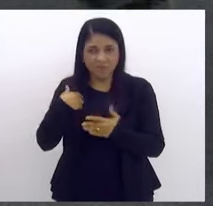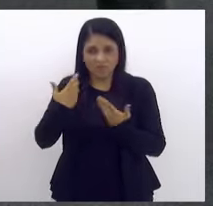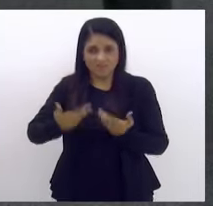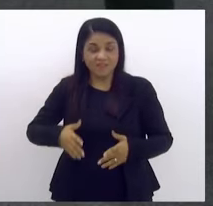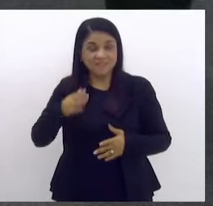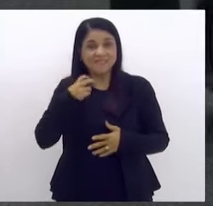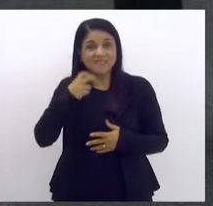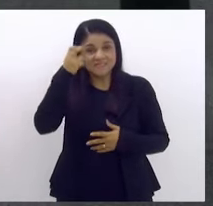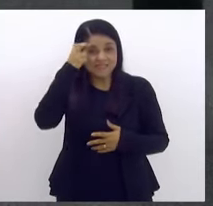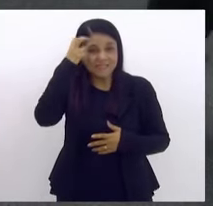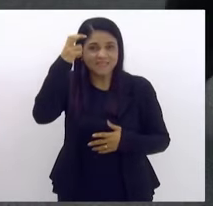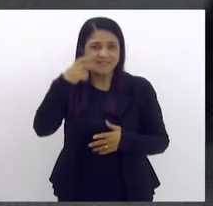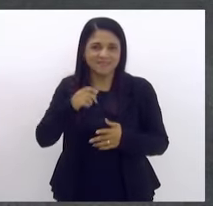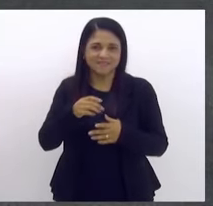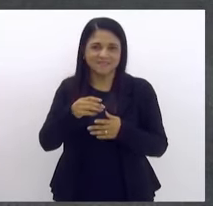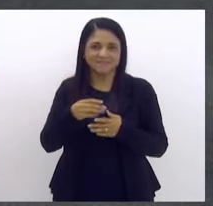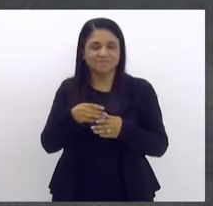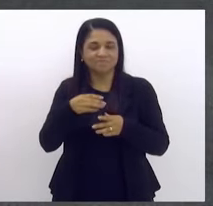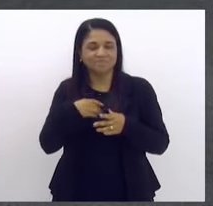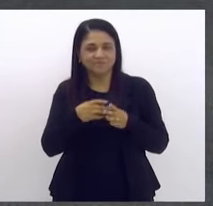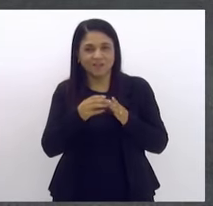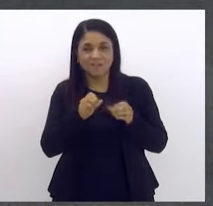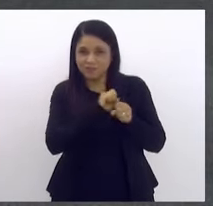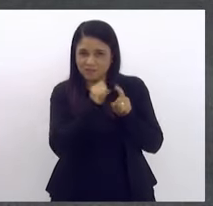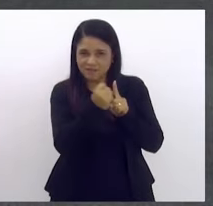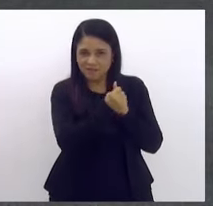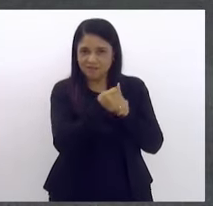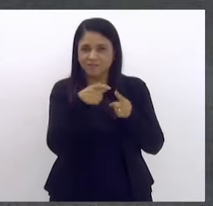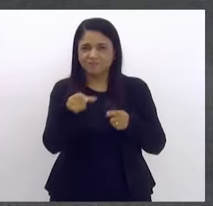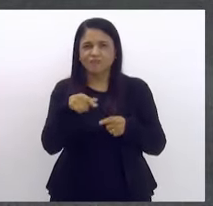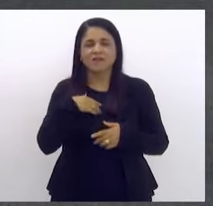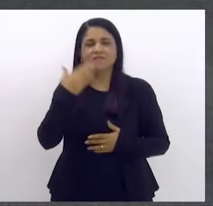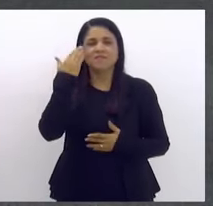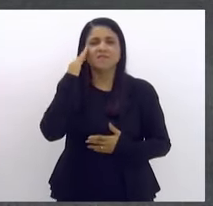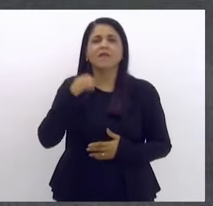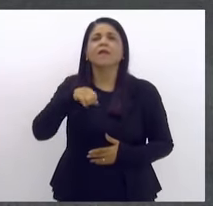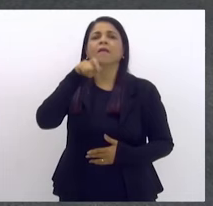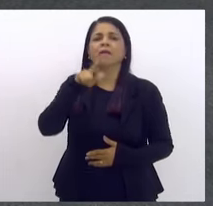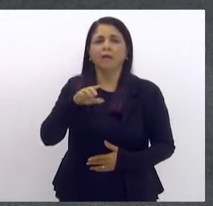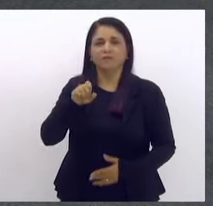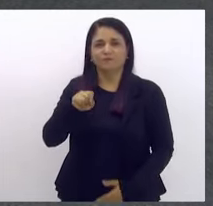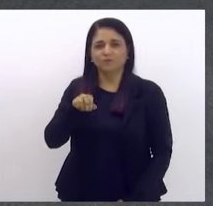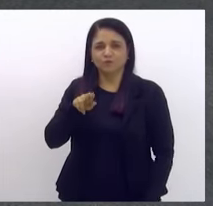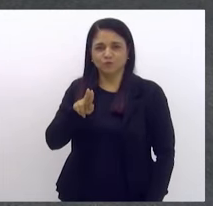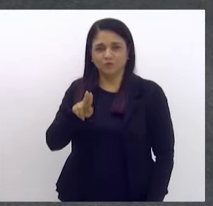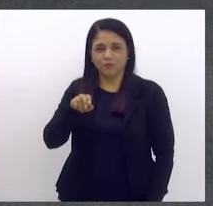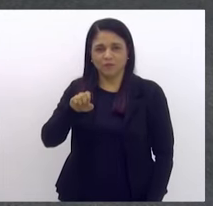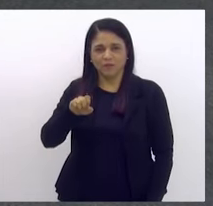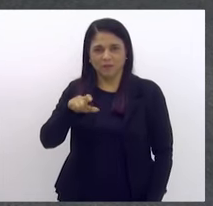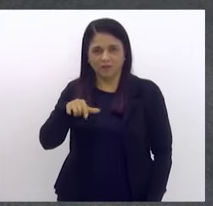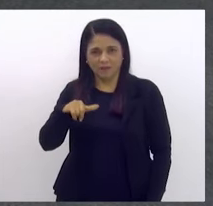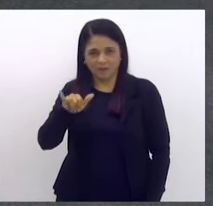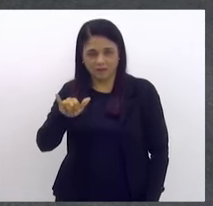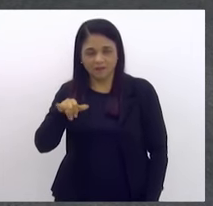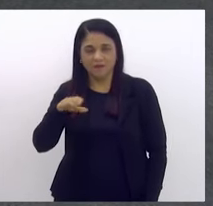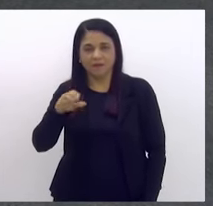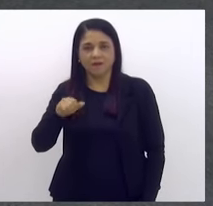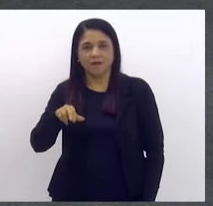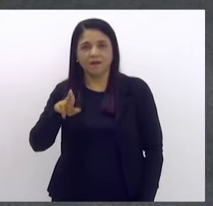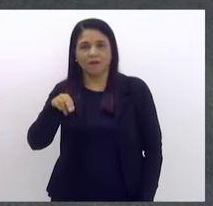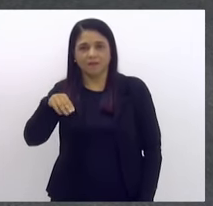de Sueli Carneiro para a gente entender quem a gente dá essa valorosa medalha no dia de hoje. Muito obrigada, senhor presidente.